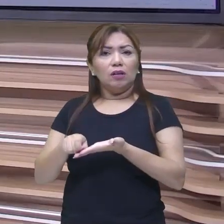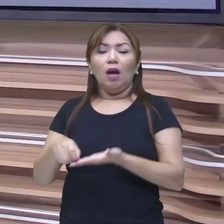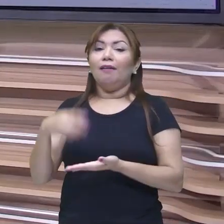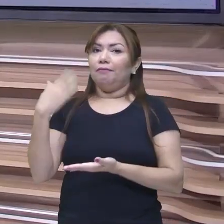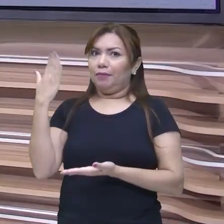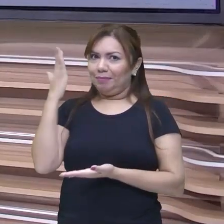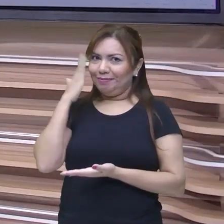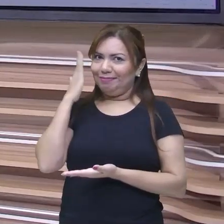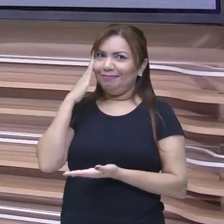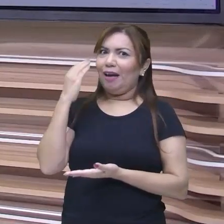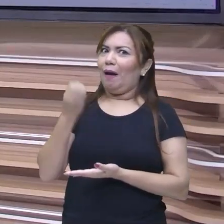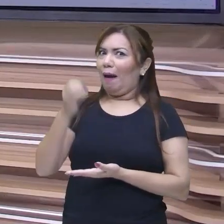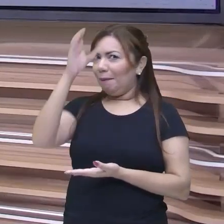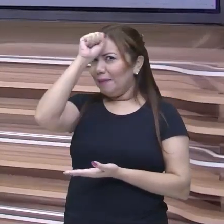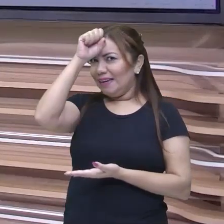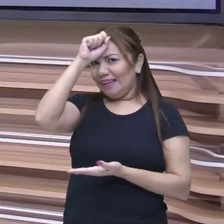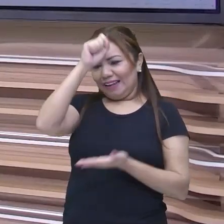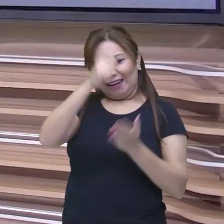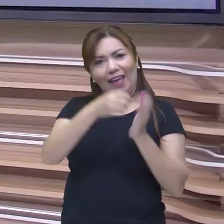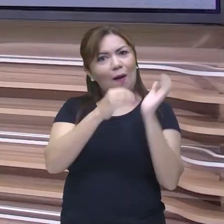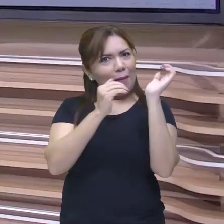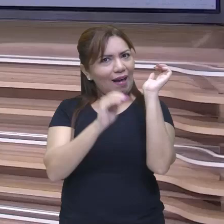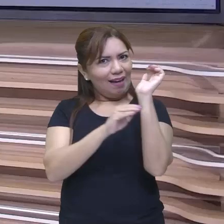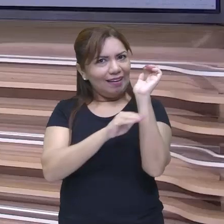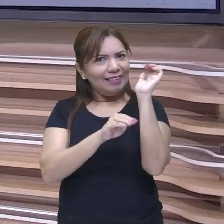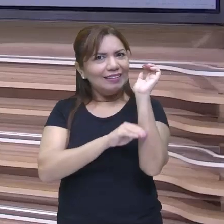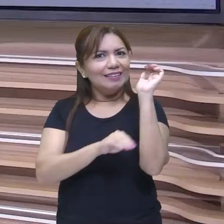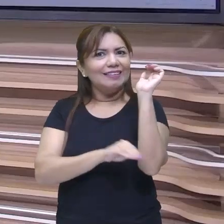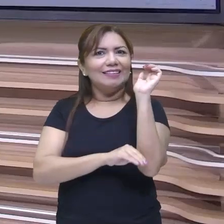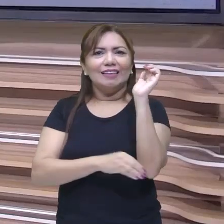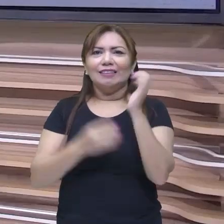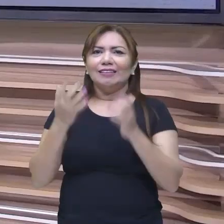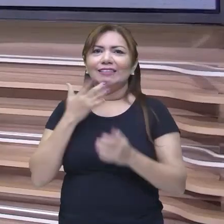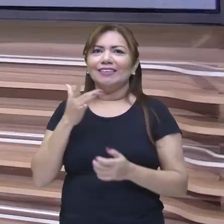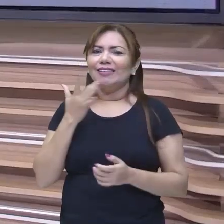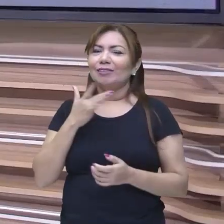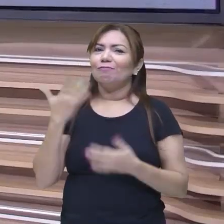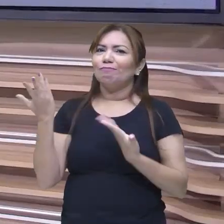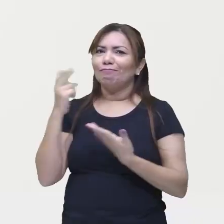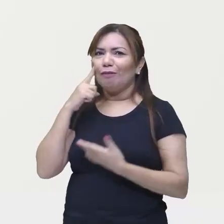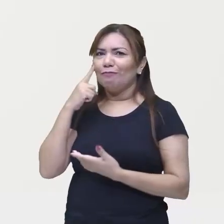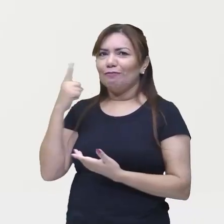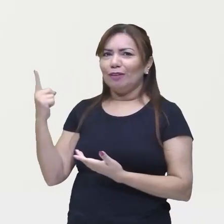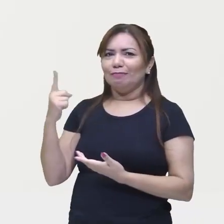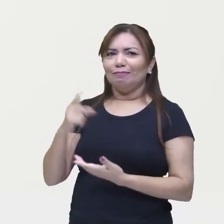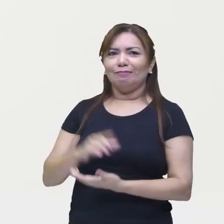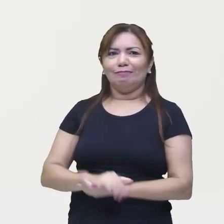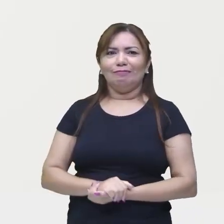receita deliciosa. Vamos observar o que são os portadores de texto no quadro.